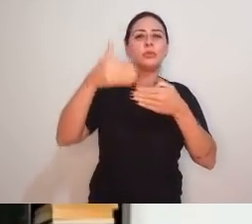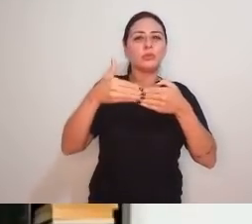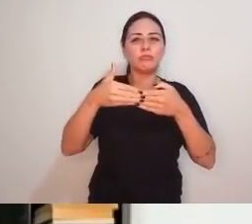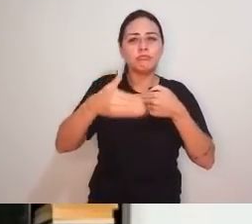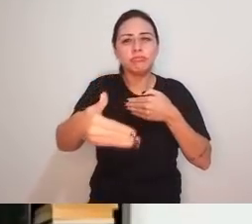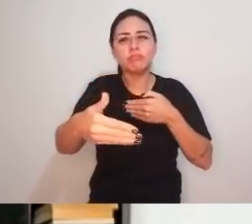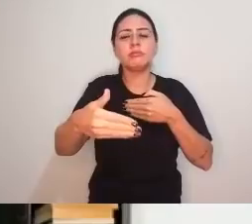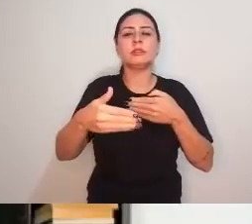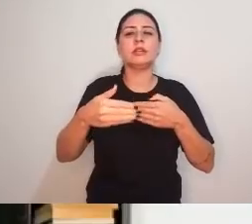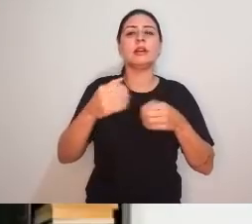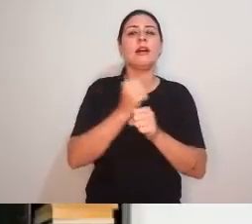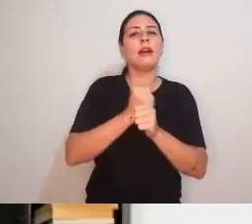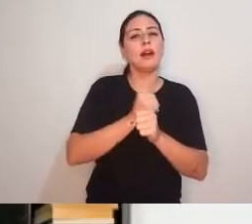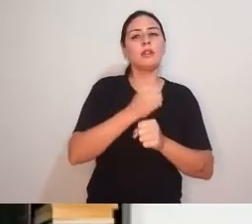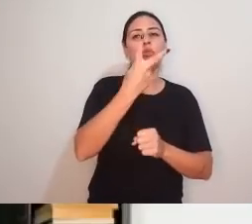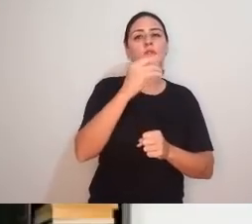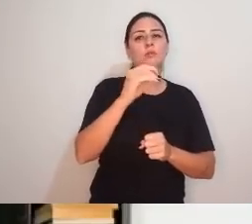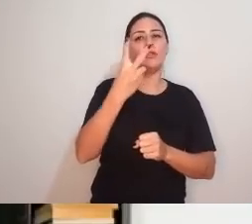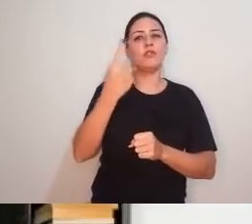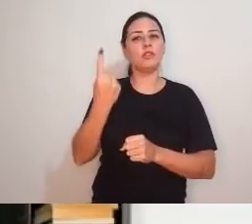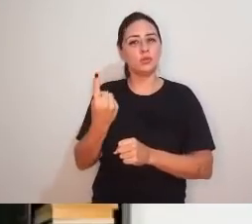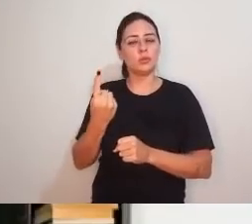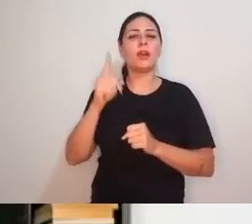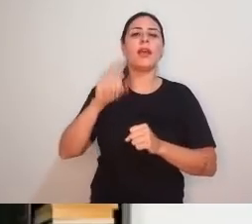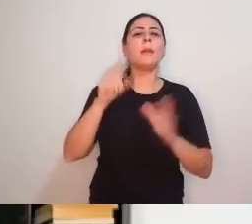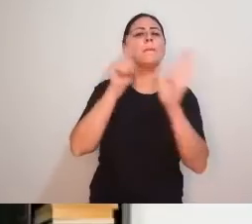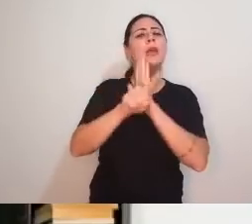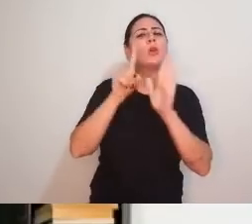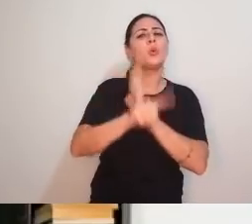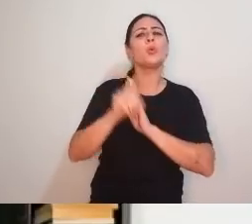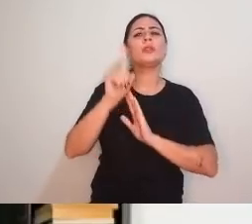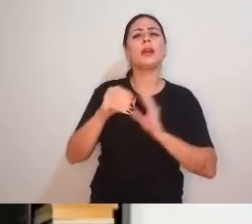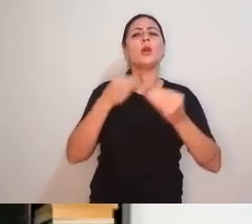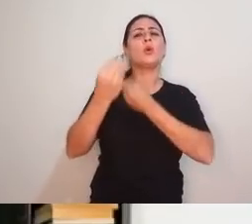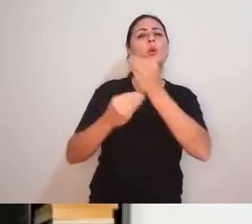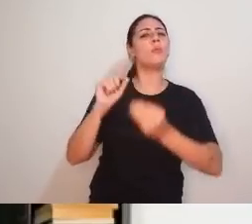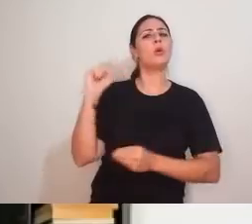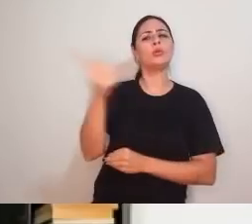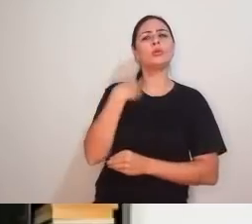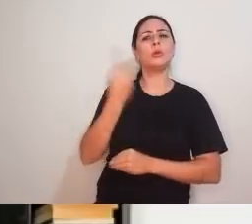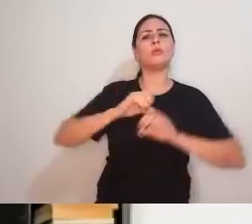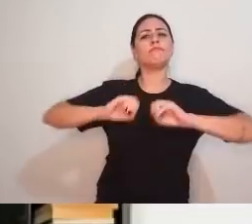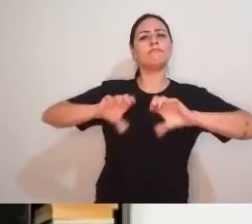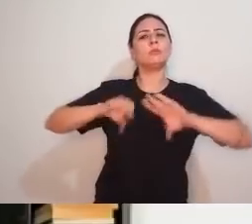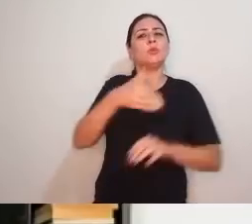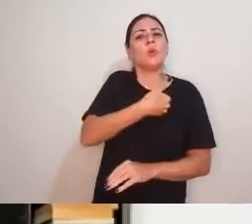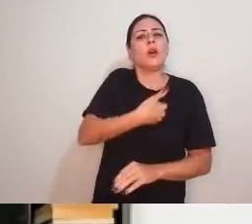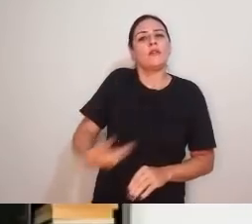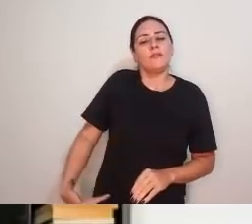2021, a pergunta que fica é como que nós, enquanto educação pública, que ainda estamos aí aprendendo